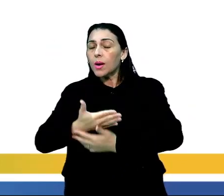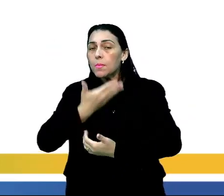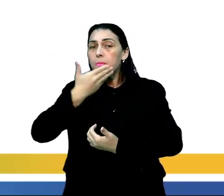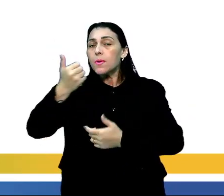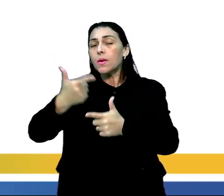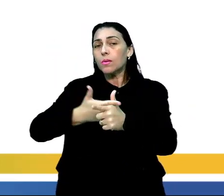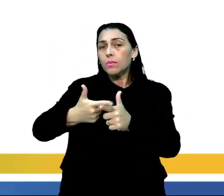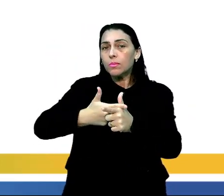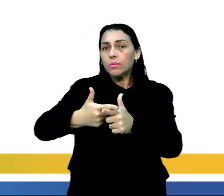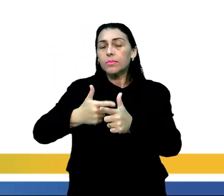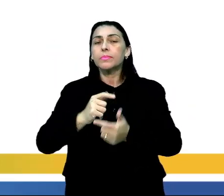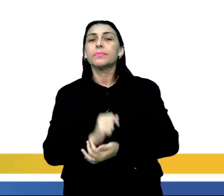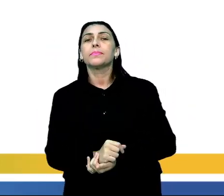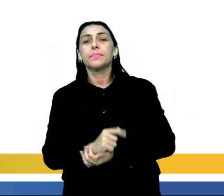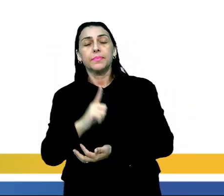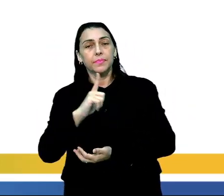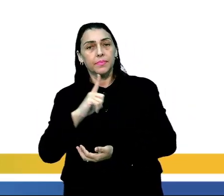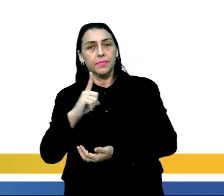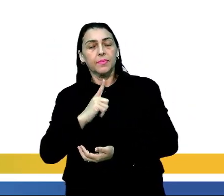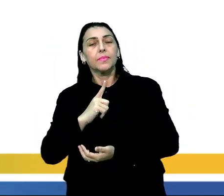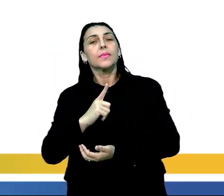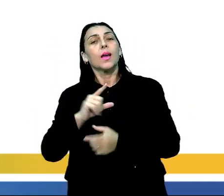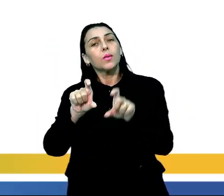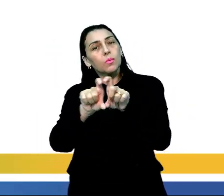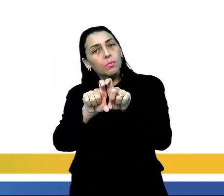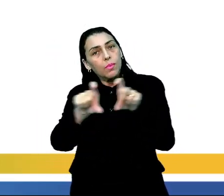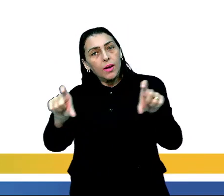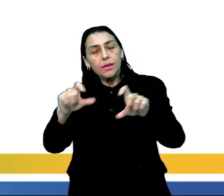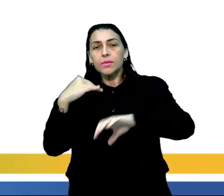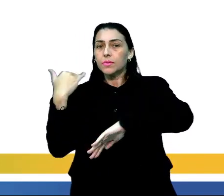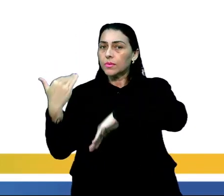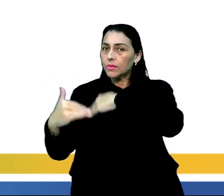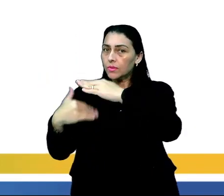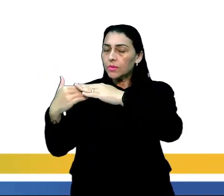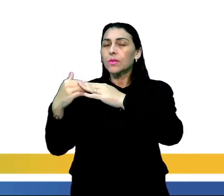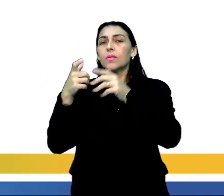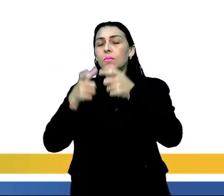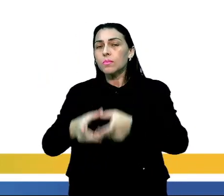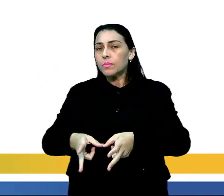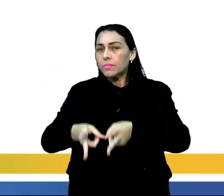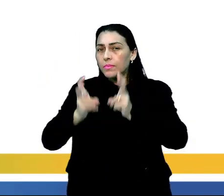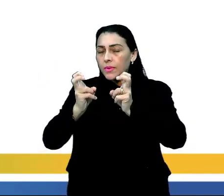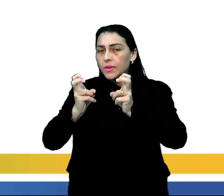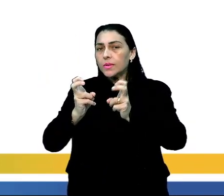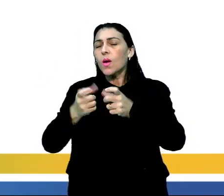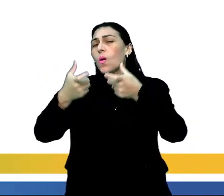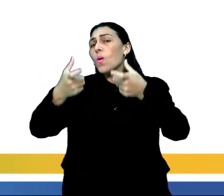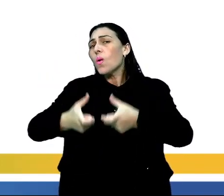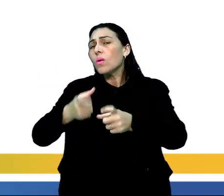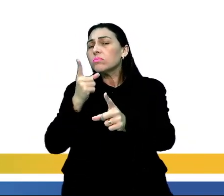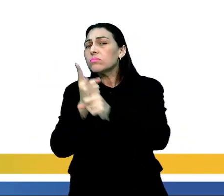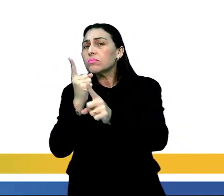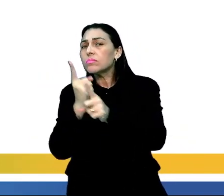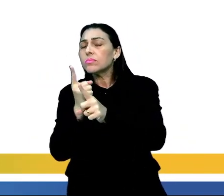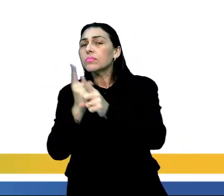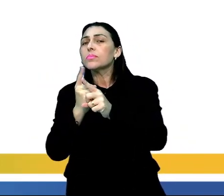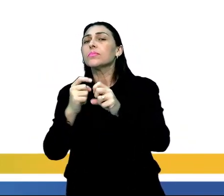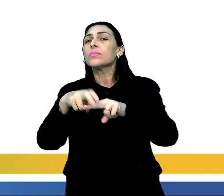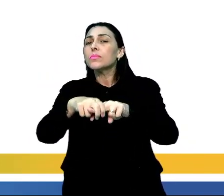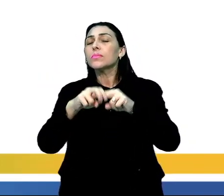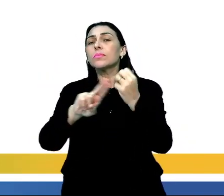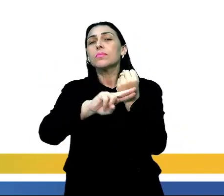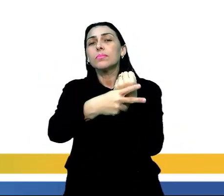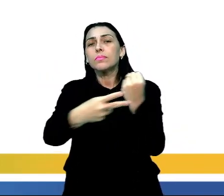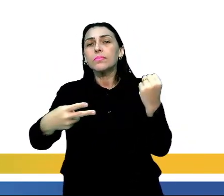dessa problemática. Então, nós temos aqui mais um parágrafo de desenvolvimento que nós vamos observar onde nós encontramos a causa e onde